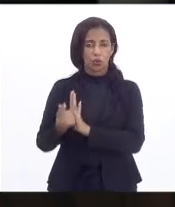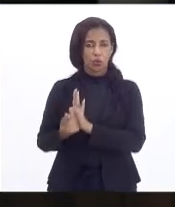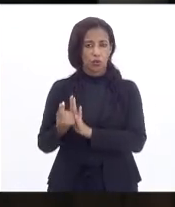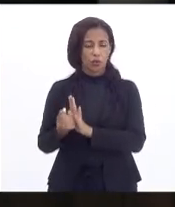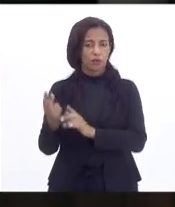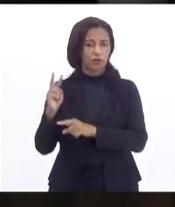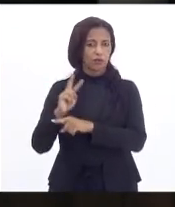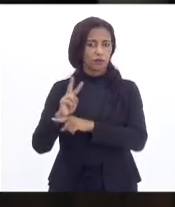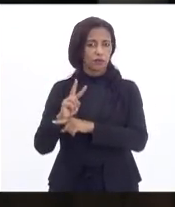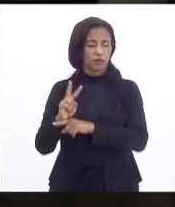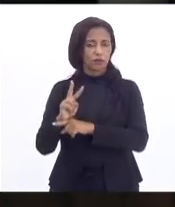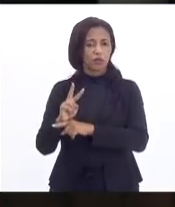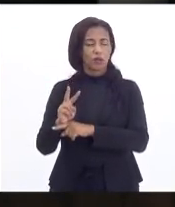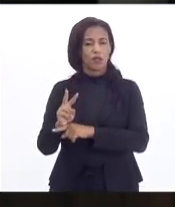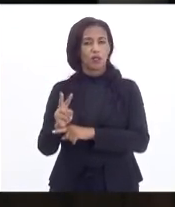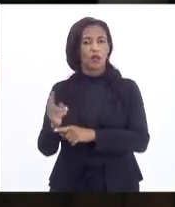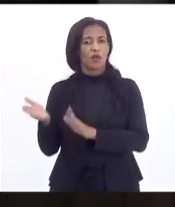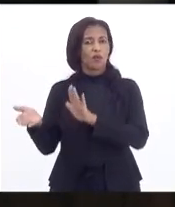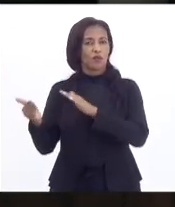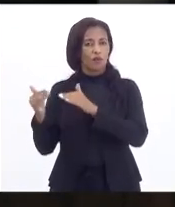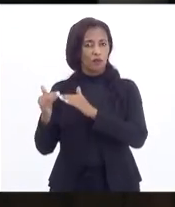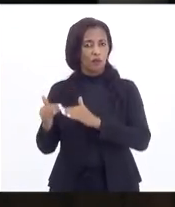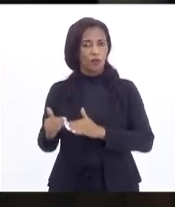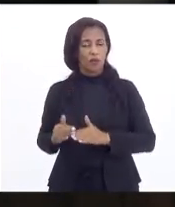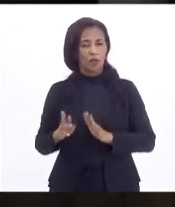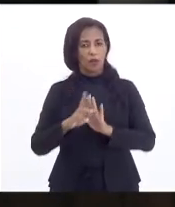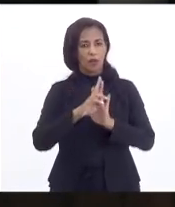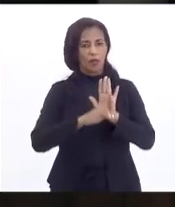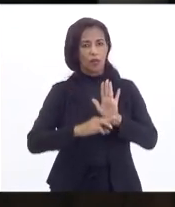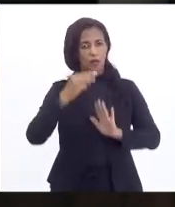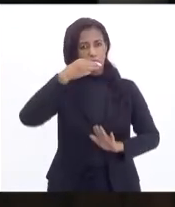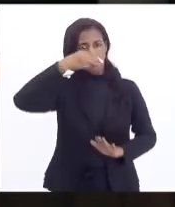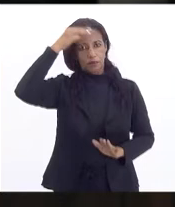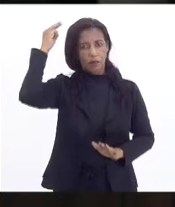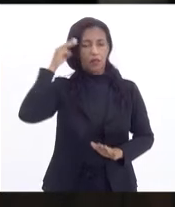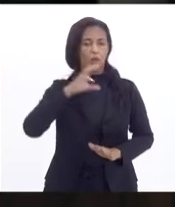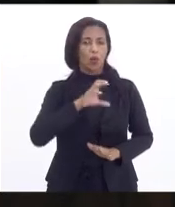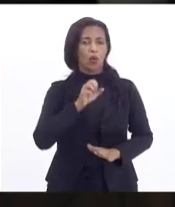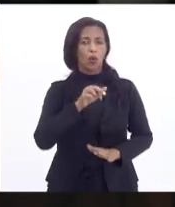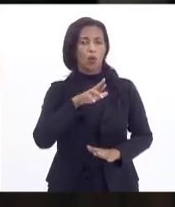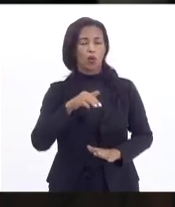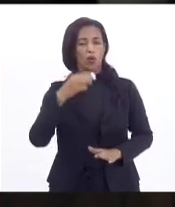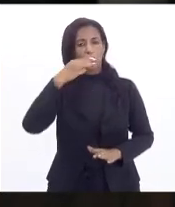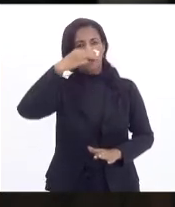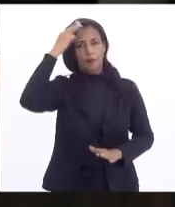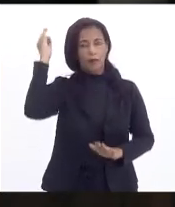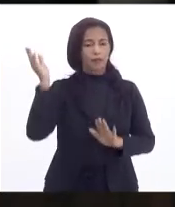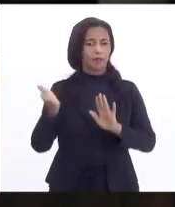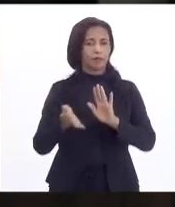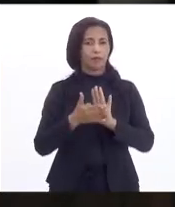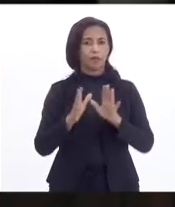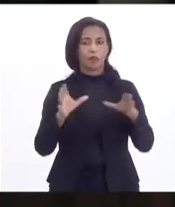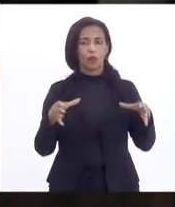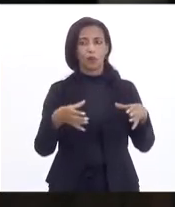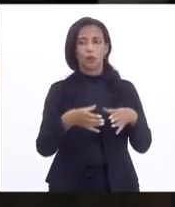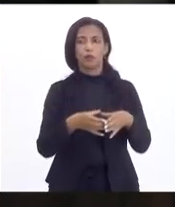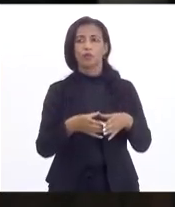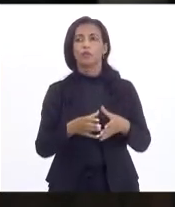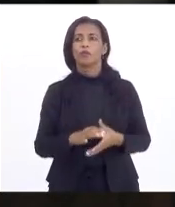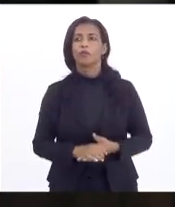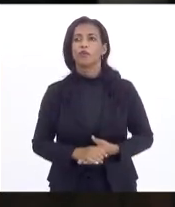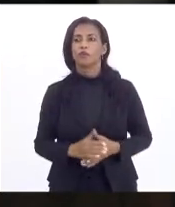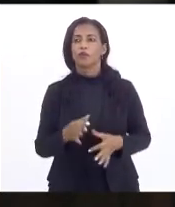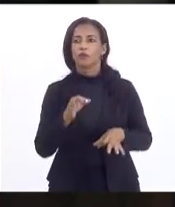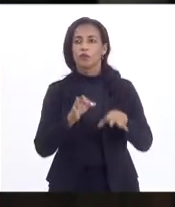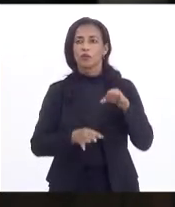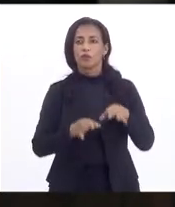Fiscalização Financeira e Controle, favorável. Relatores, deputado Márcio Pacheco, Coronel Salema e Márcio Pacheco. Pendente de pareceres das comissões de Constituição